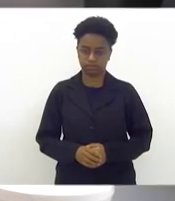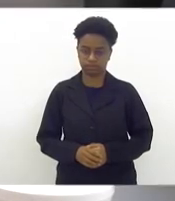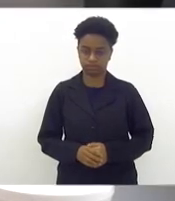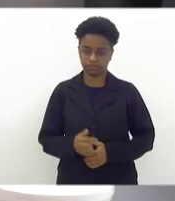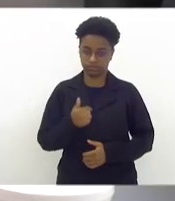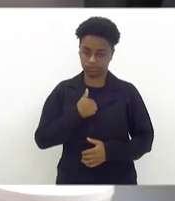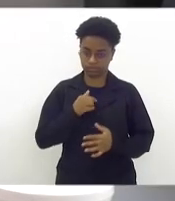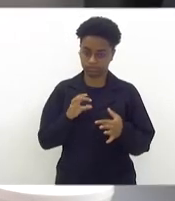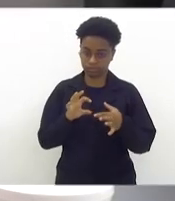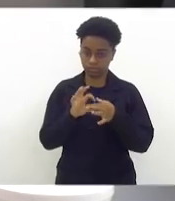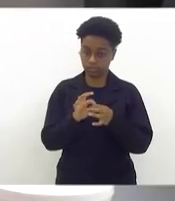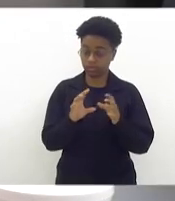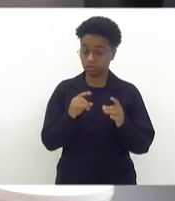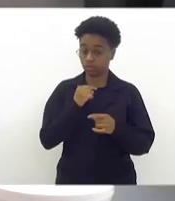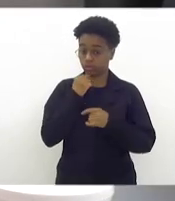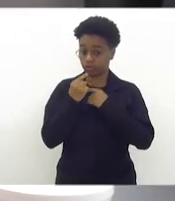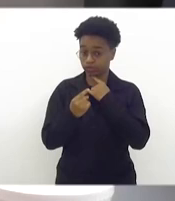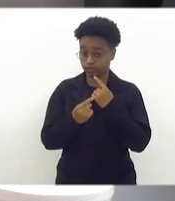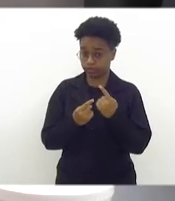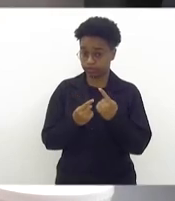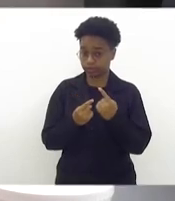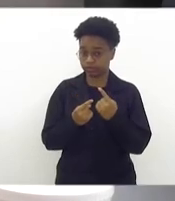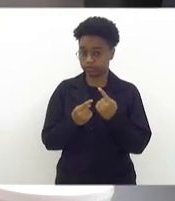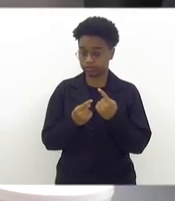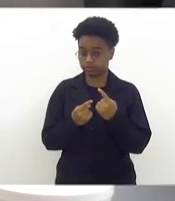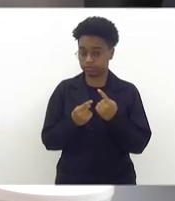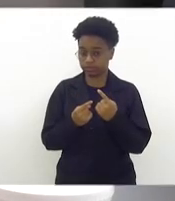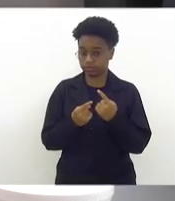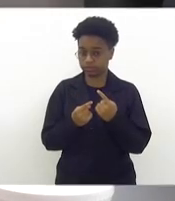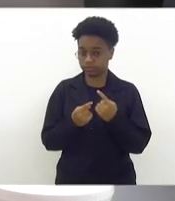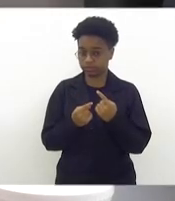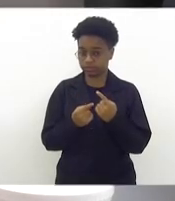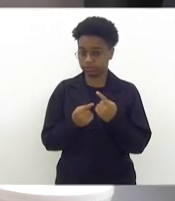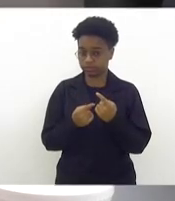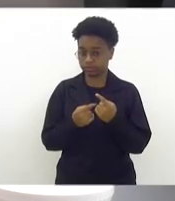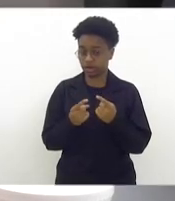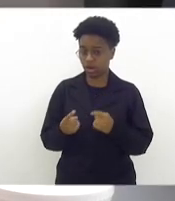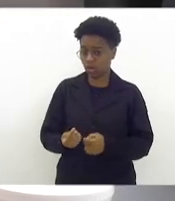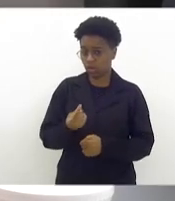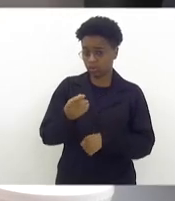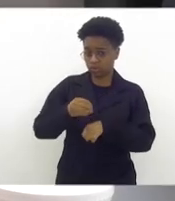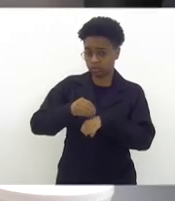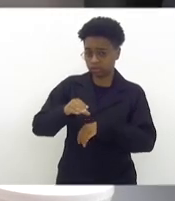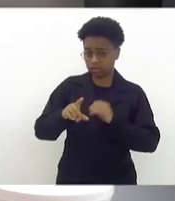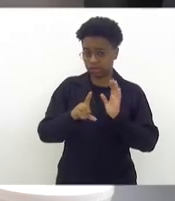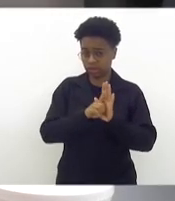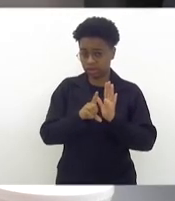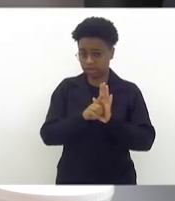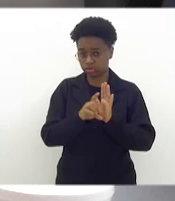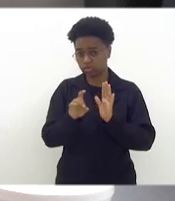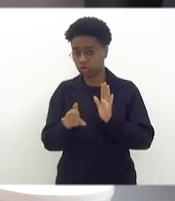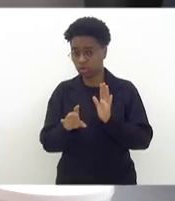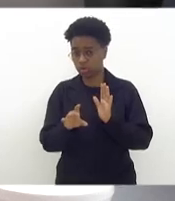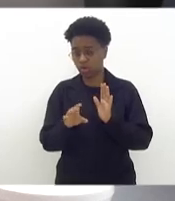àquela dúvida. Se isso não seria unicamente uma indicação legislativa, se